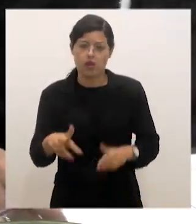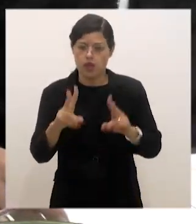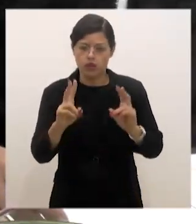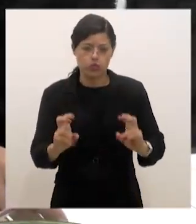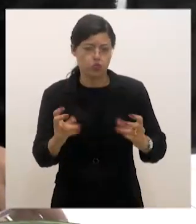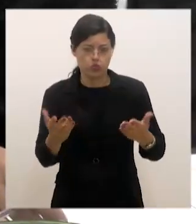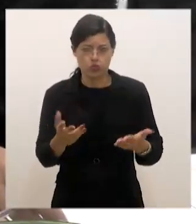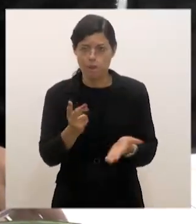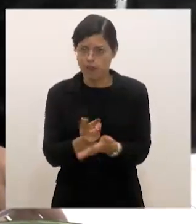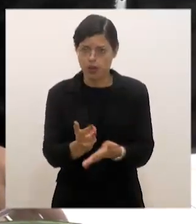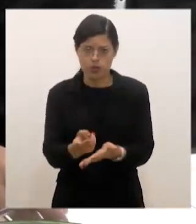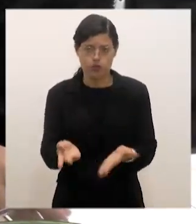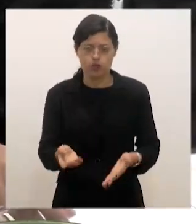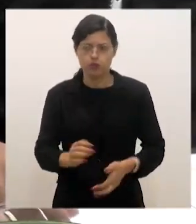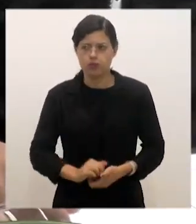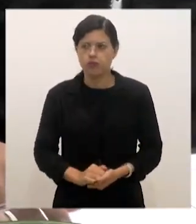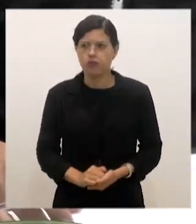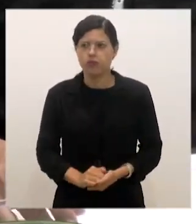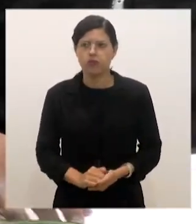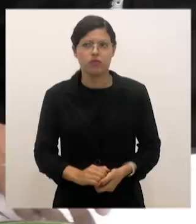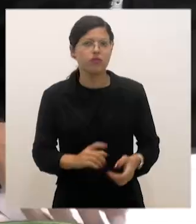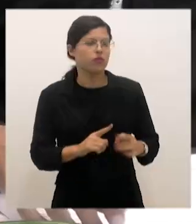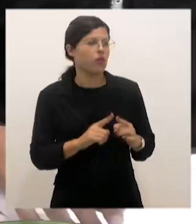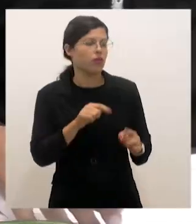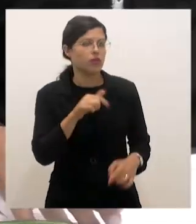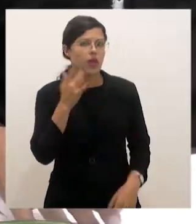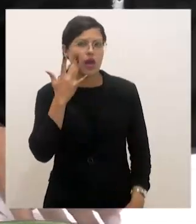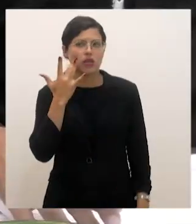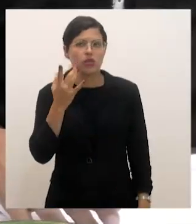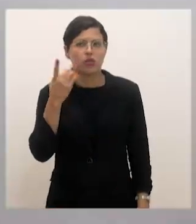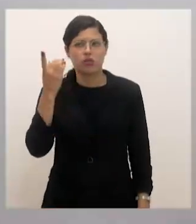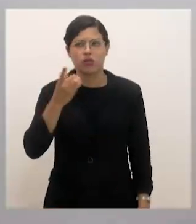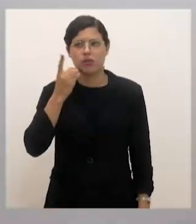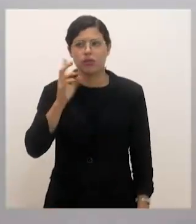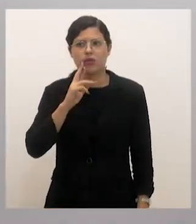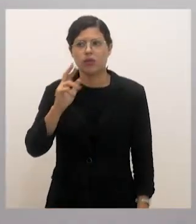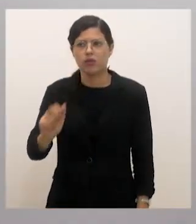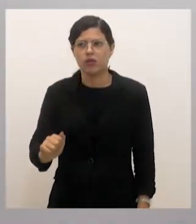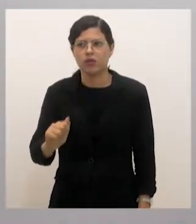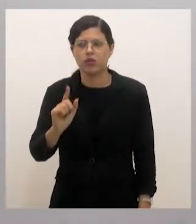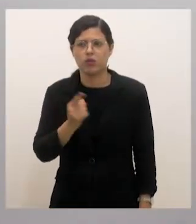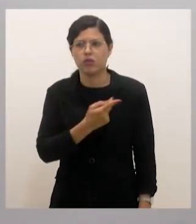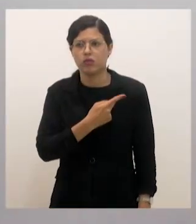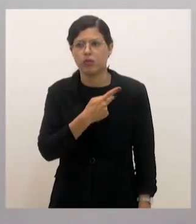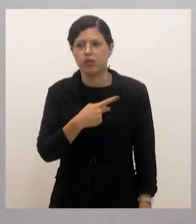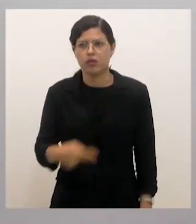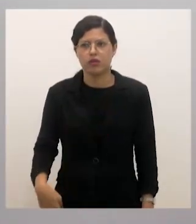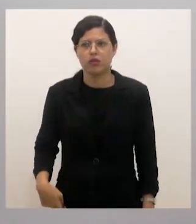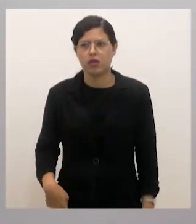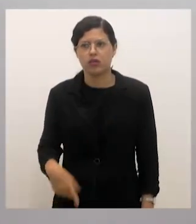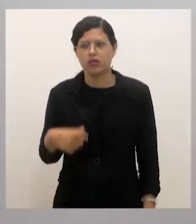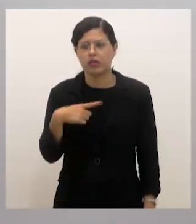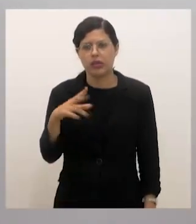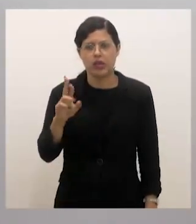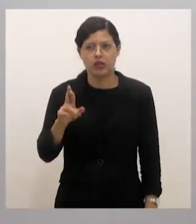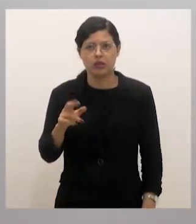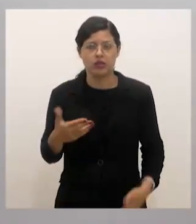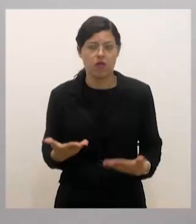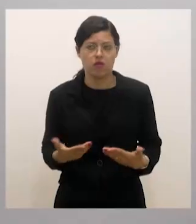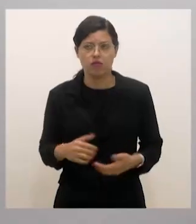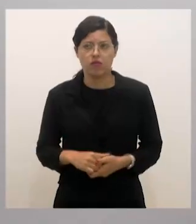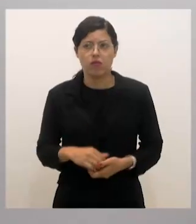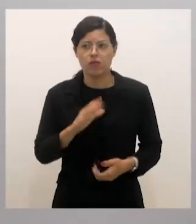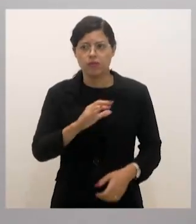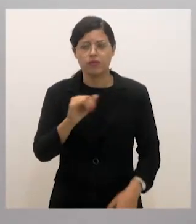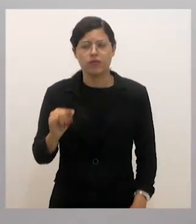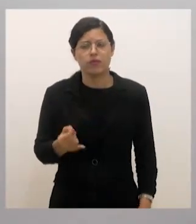assunto. Mas eu acho que o deputado Rodrigo Amorim, nosso presidente, tem toda a razão. Porque a CCJ já